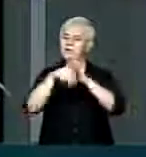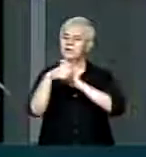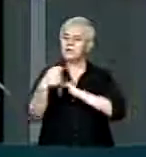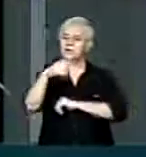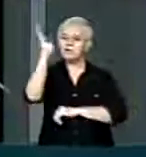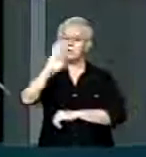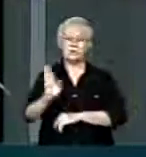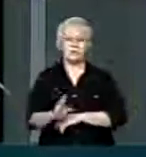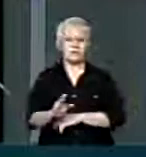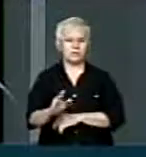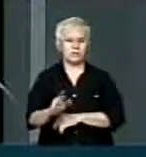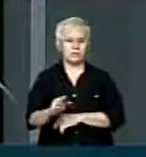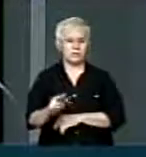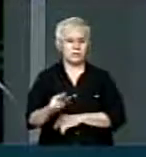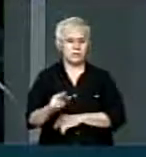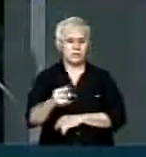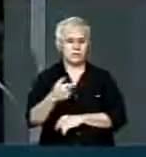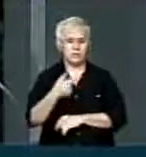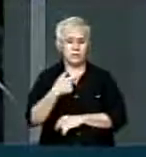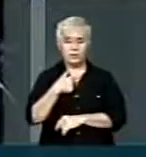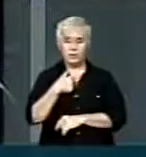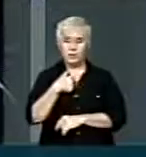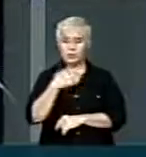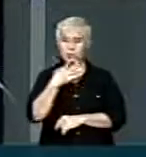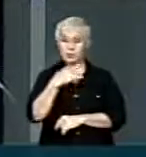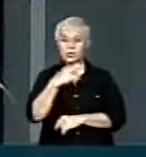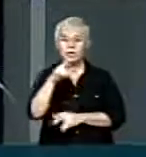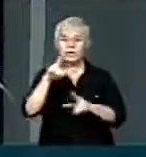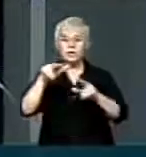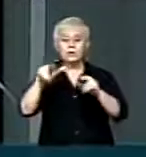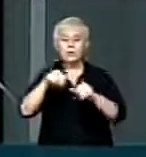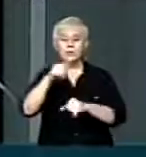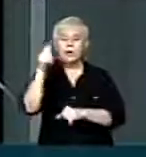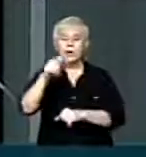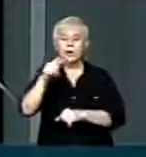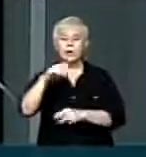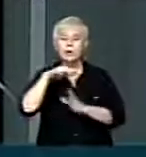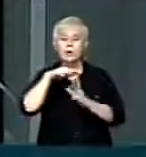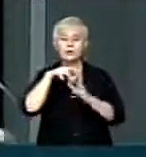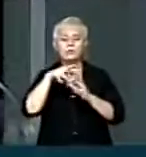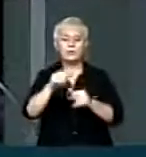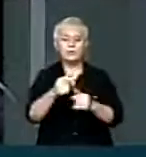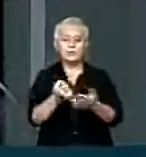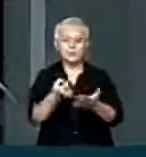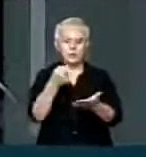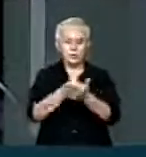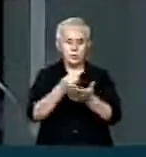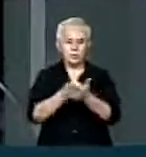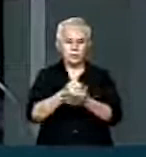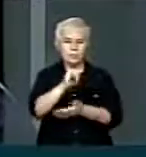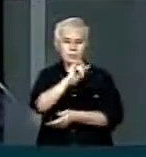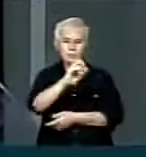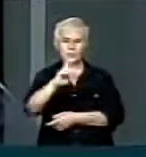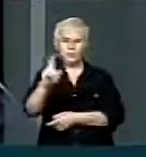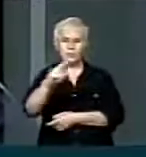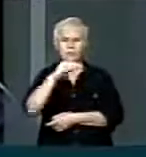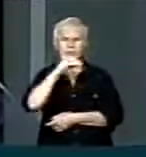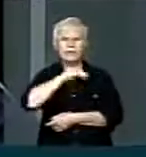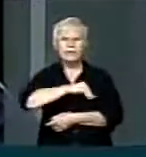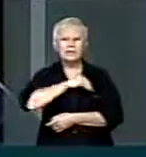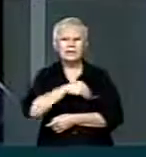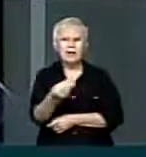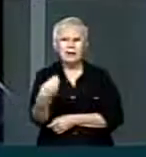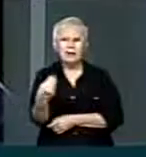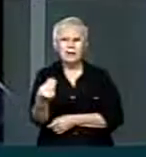trabalhador, eu nunca vi um lugar no mundo onde se cobra imposto de renda sobre salário. O Brasil